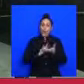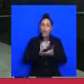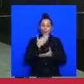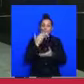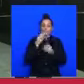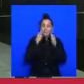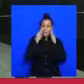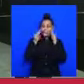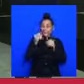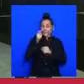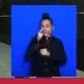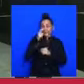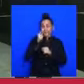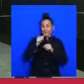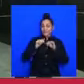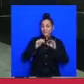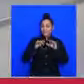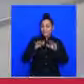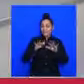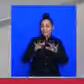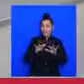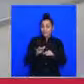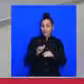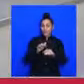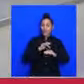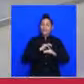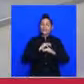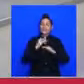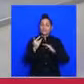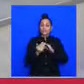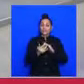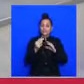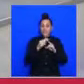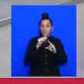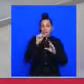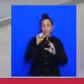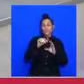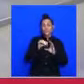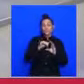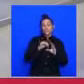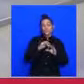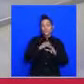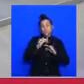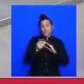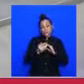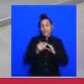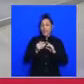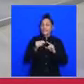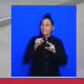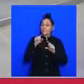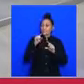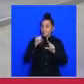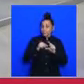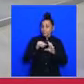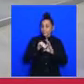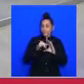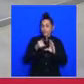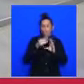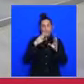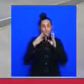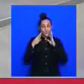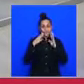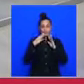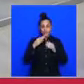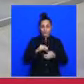fique atenta Fique atento a nossa transmissão por meio do canal da caixa no YouTube dos perfis da RedeTV no YouTube e no